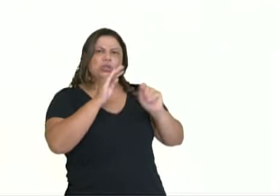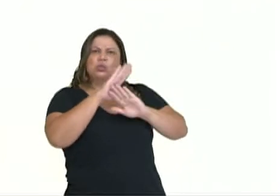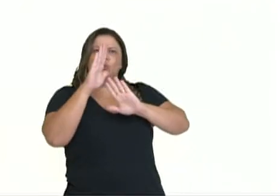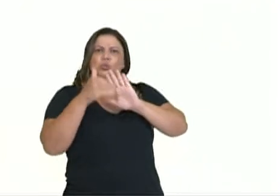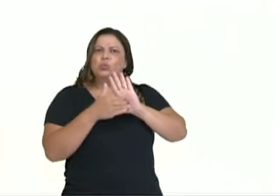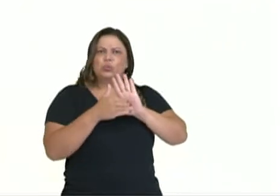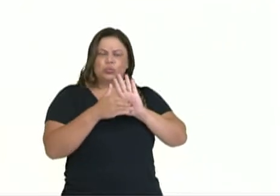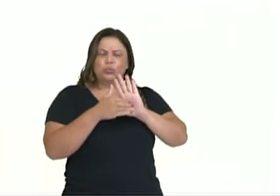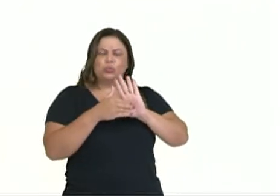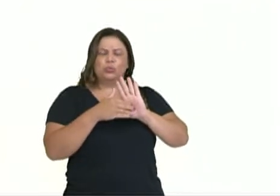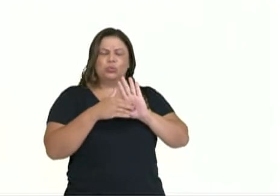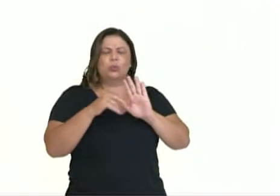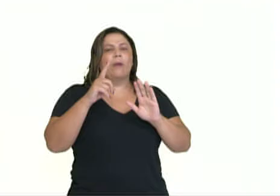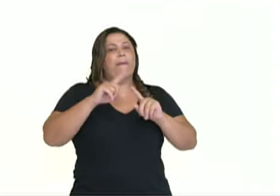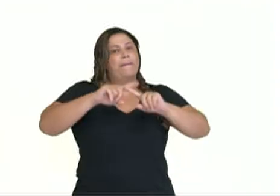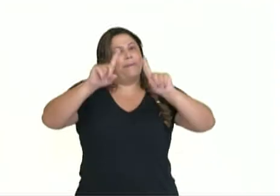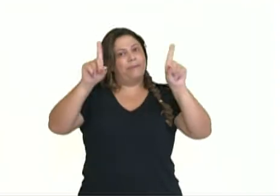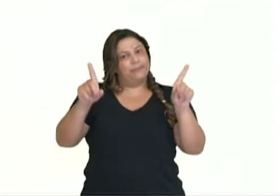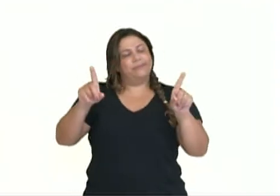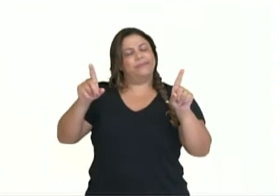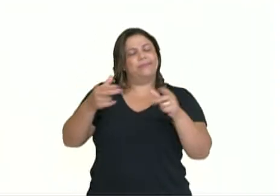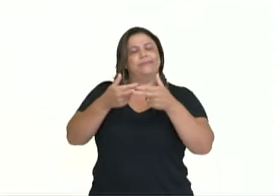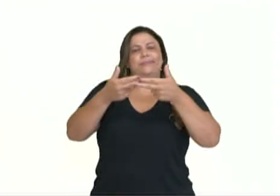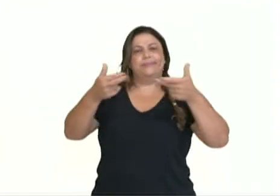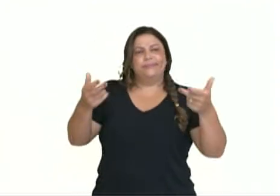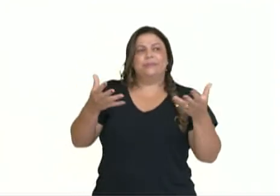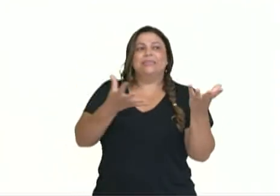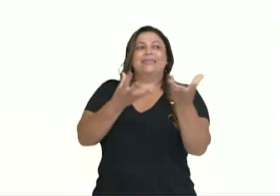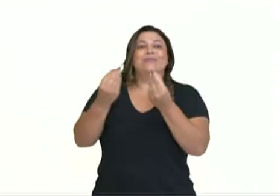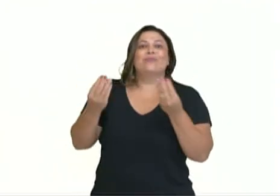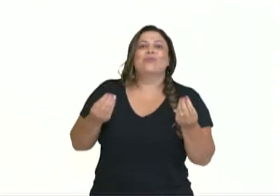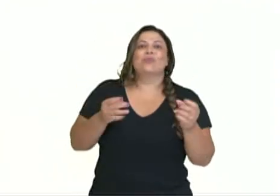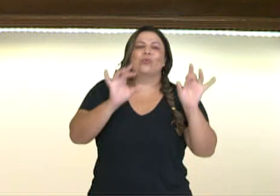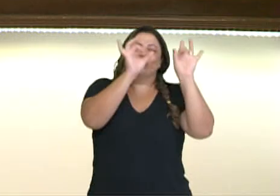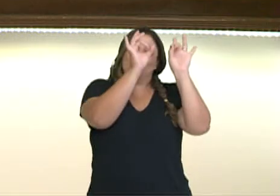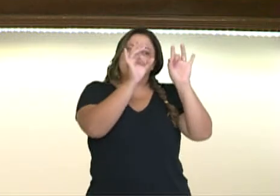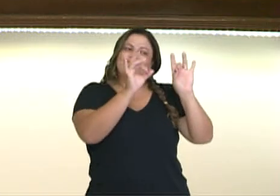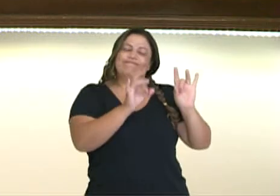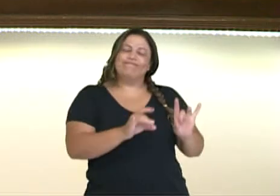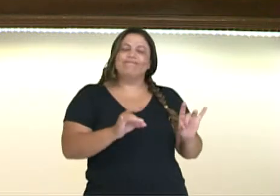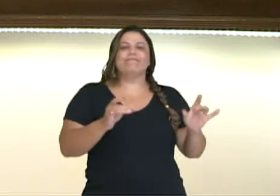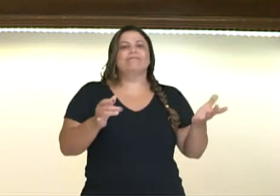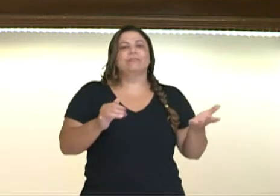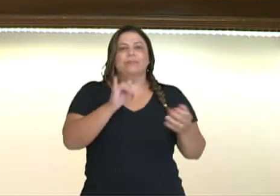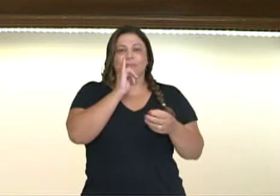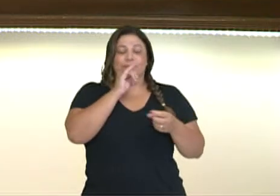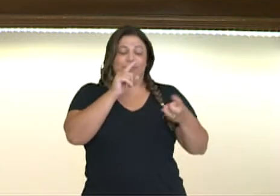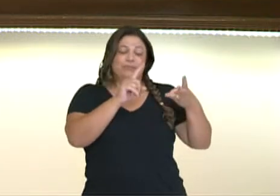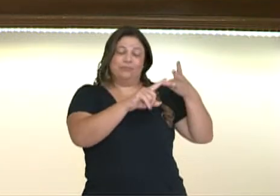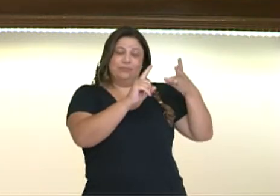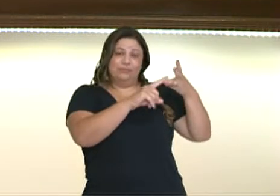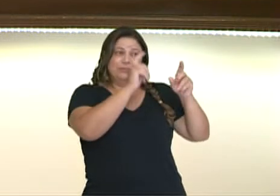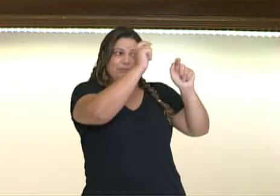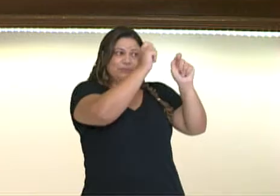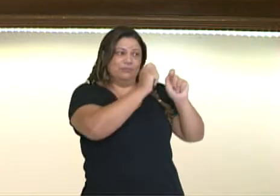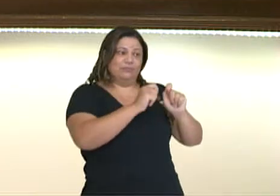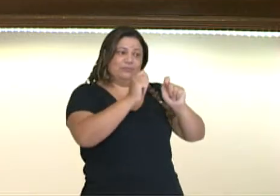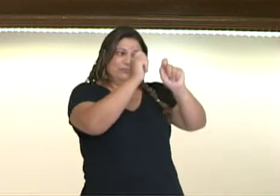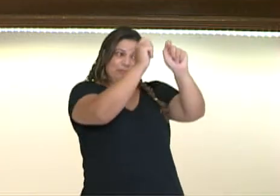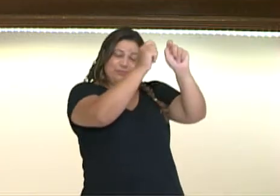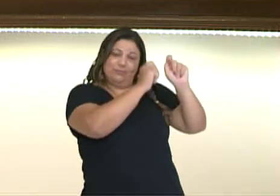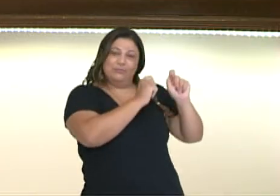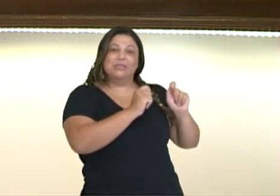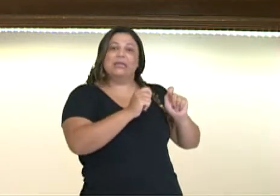mas tinha uma das coisas que eles eram muito especialistas. No caso de Donatello, era a escultura, tá?